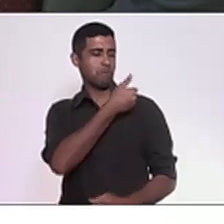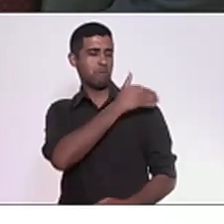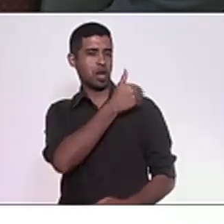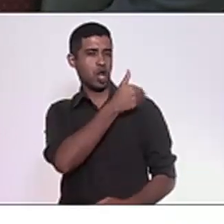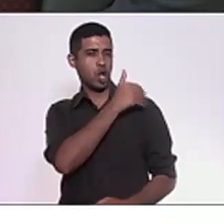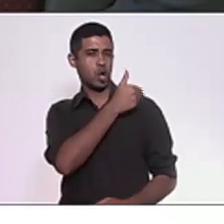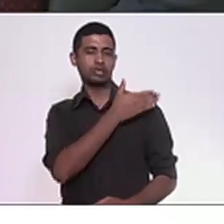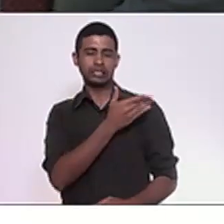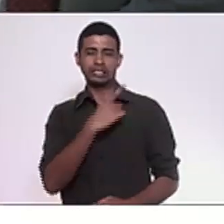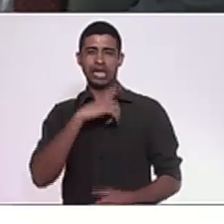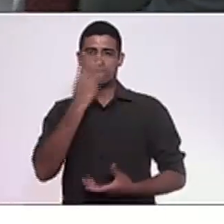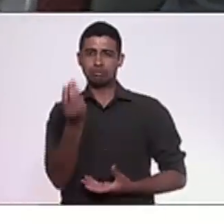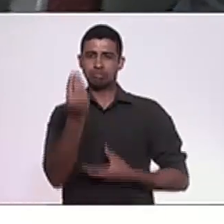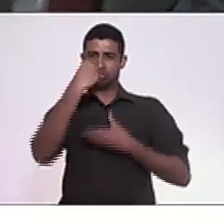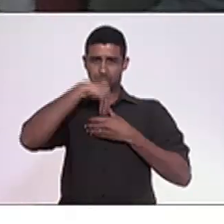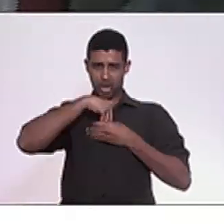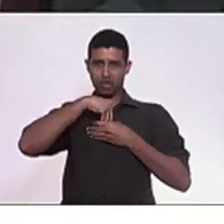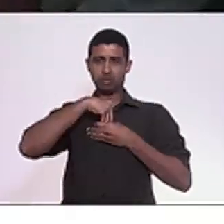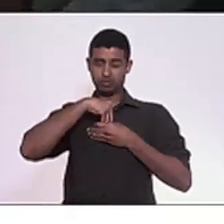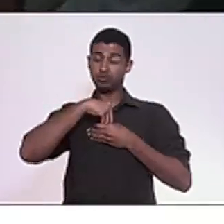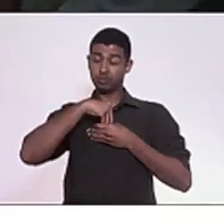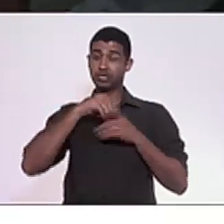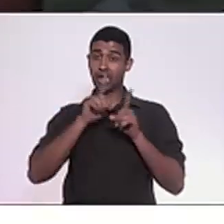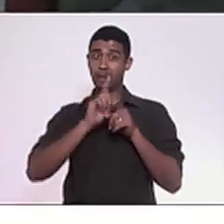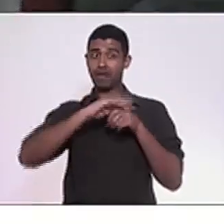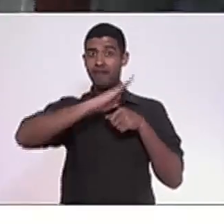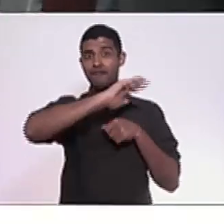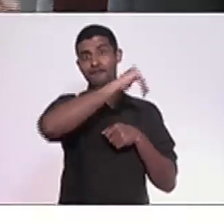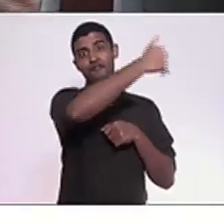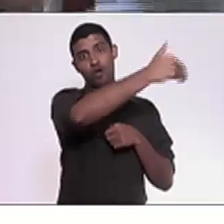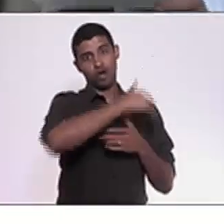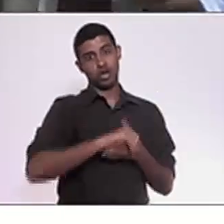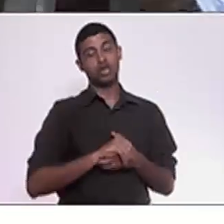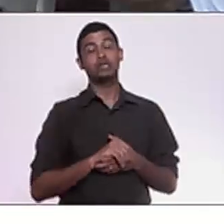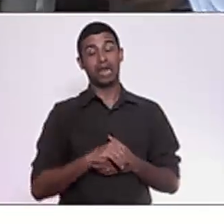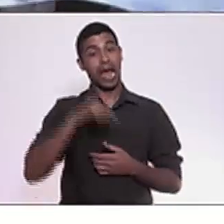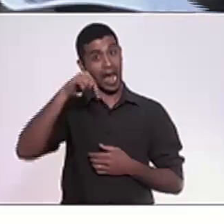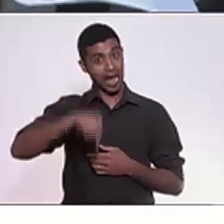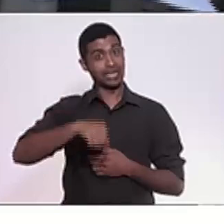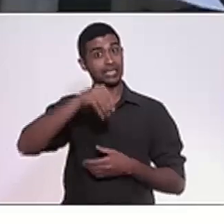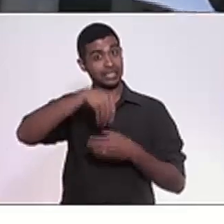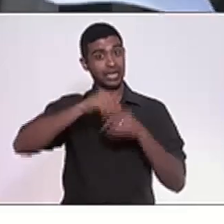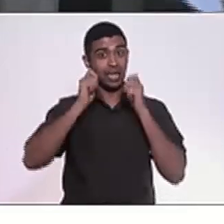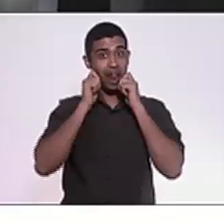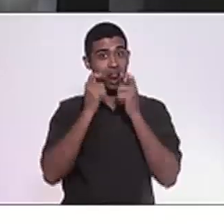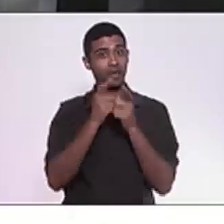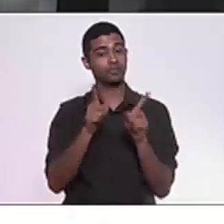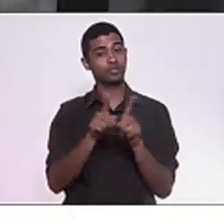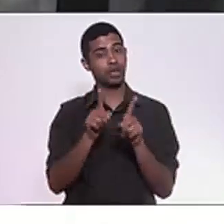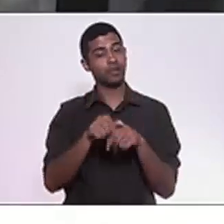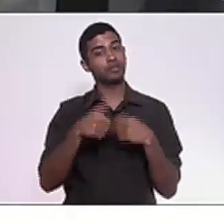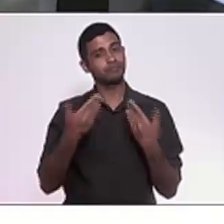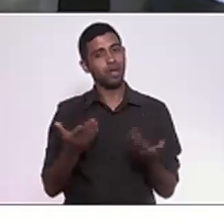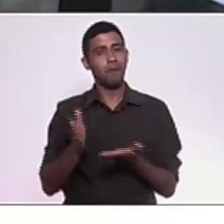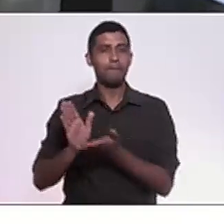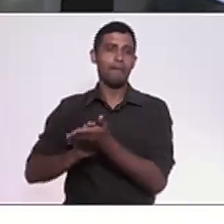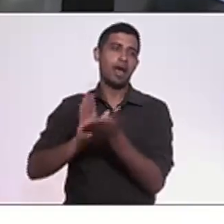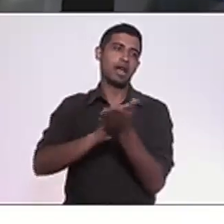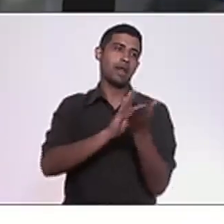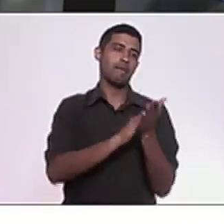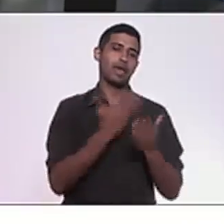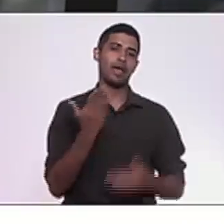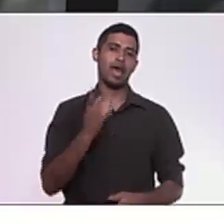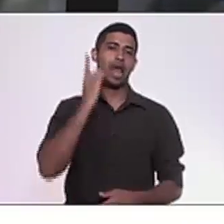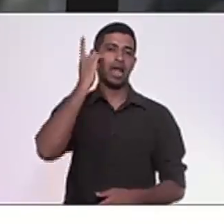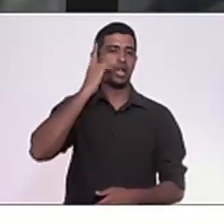está disseminado do lado de fora, mas aqui também, aqui dentro dessa casa. Então, parabéns, deputada